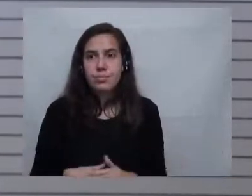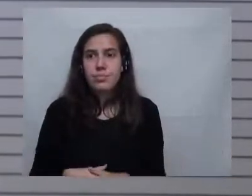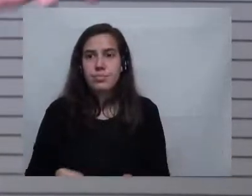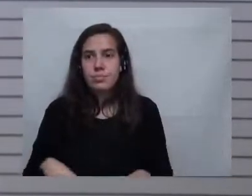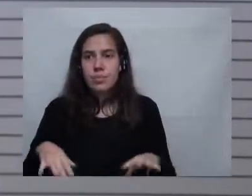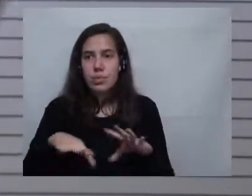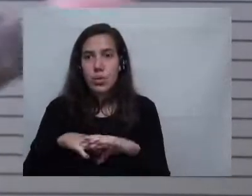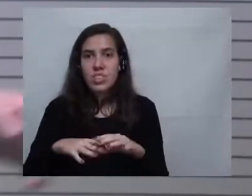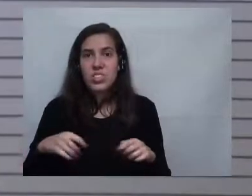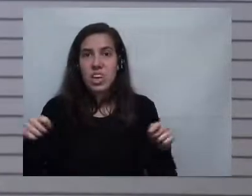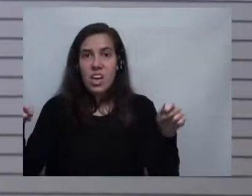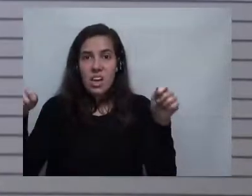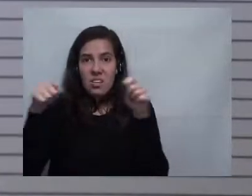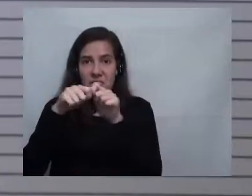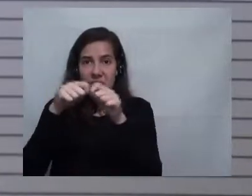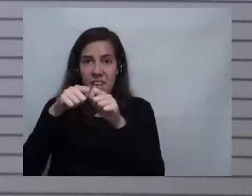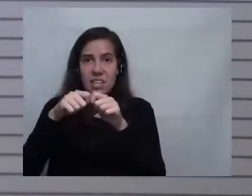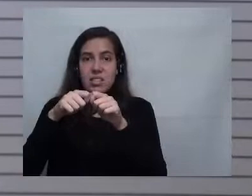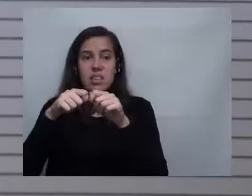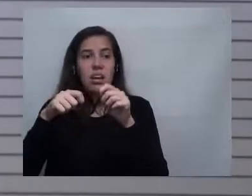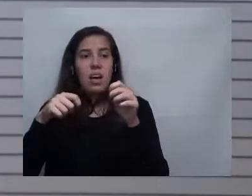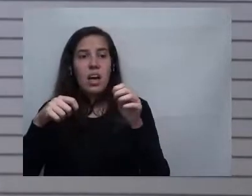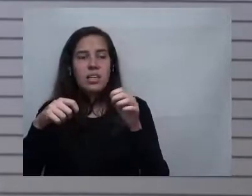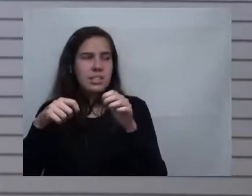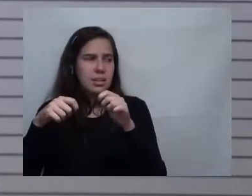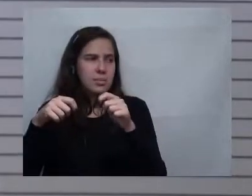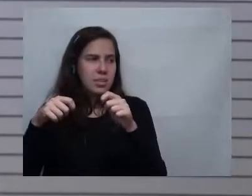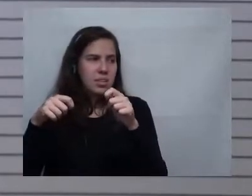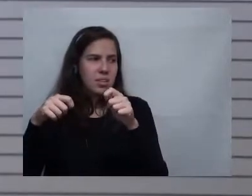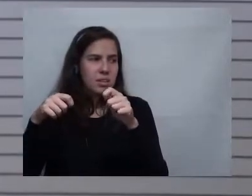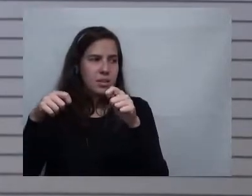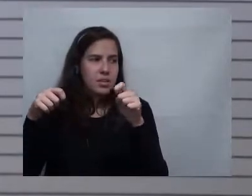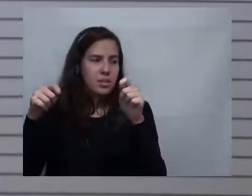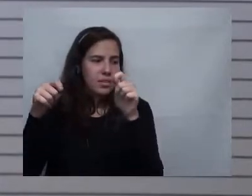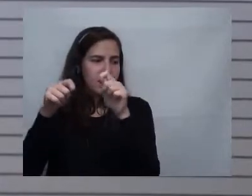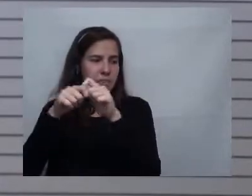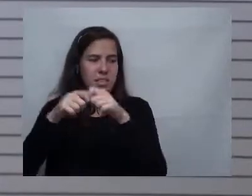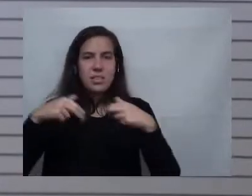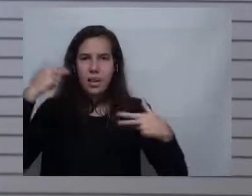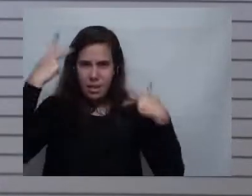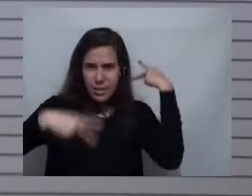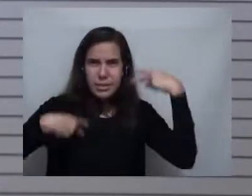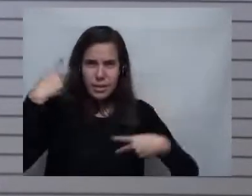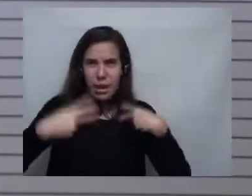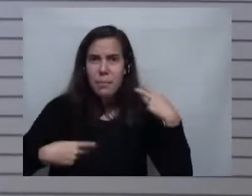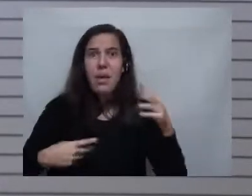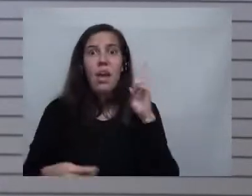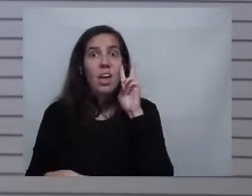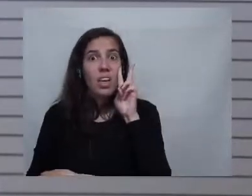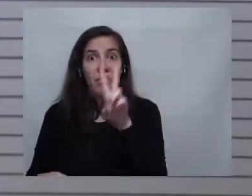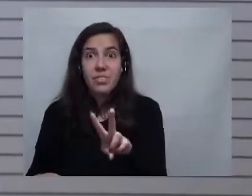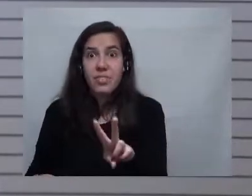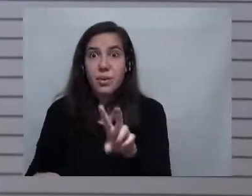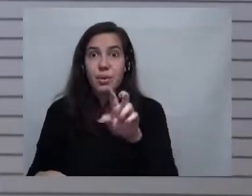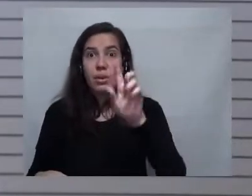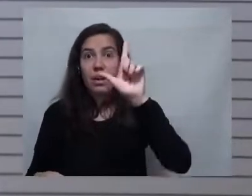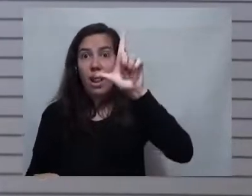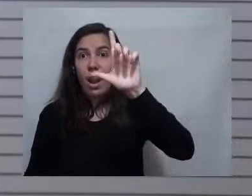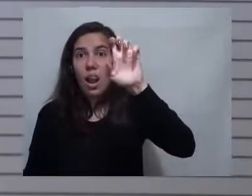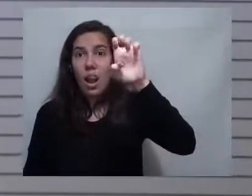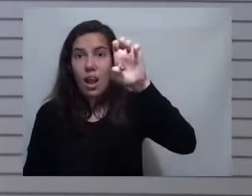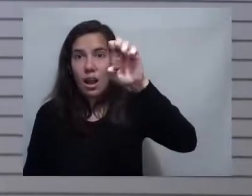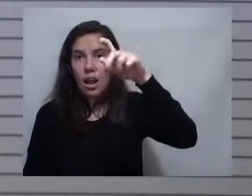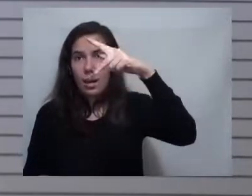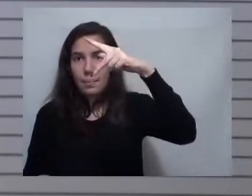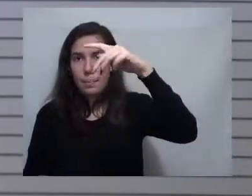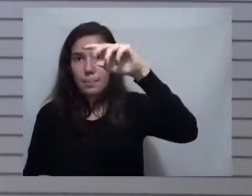Como é que chama pegou um pedaço lá a pula biópsia a necrópsia depois